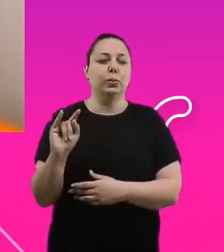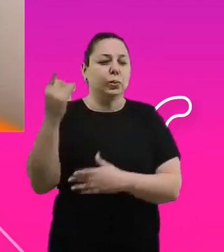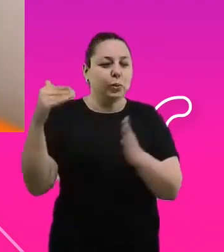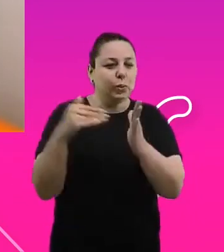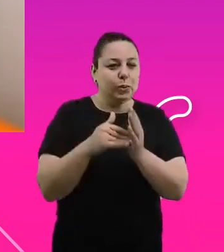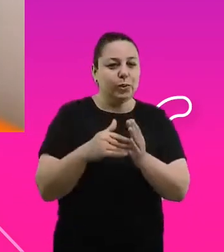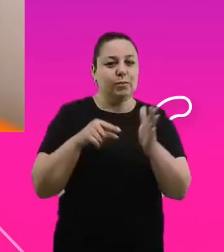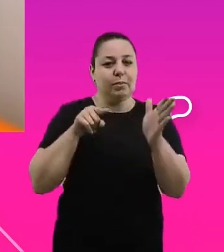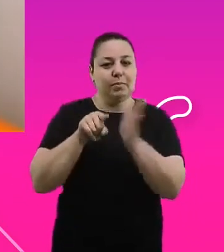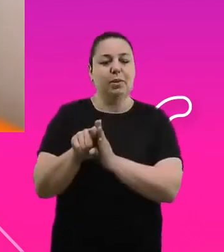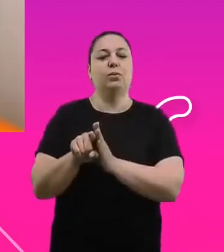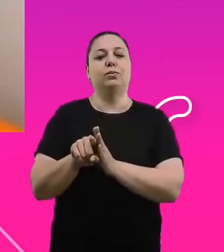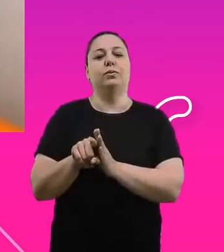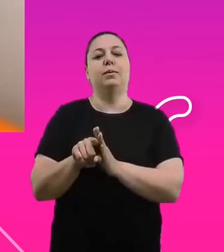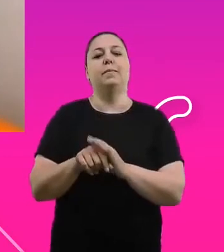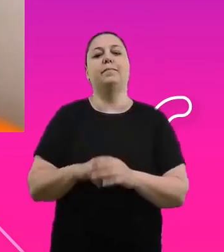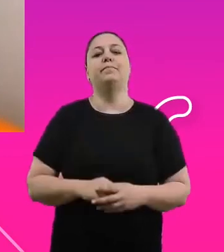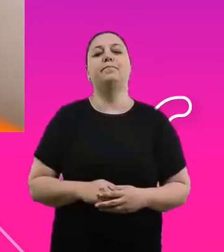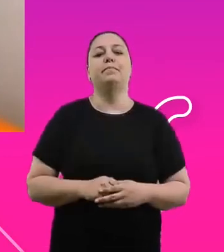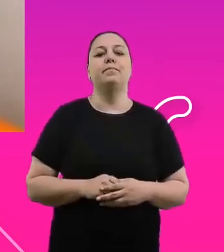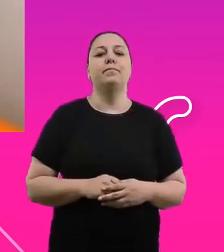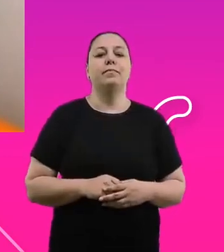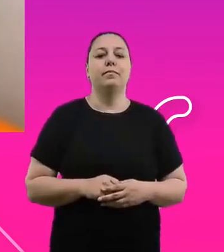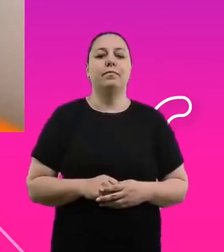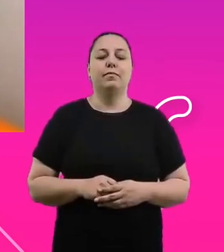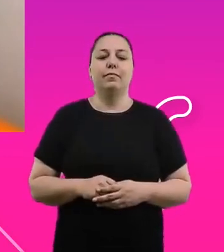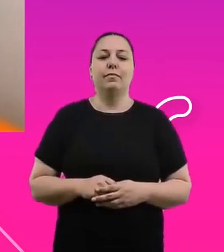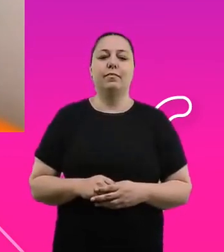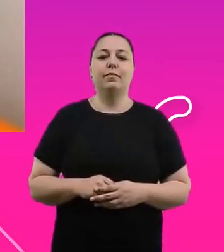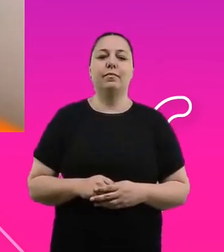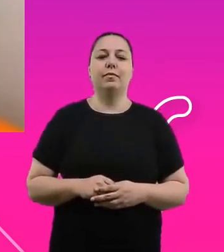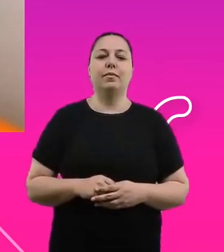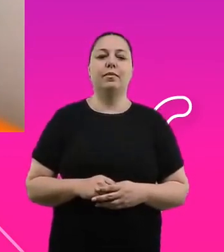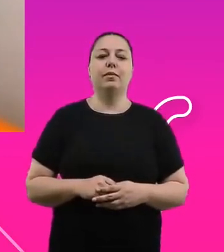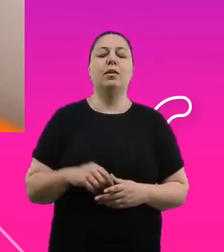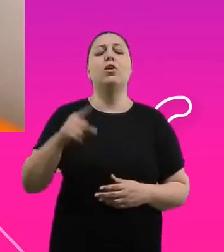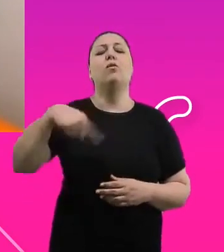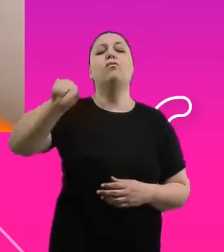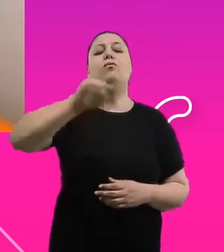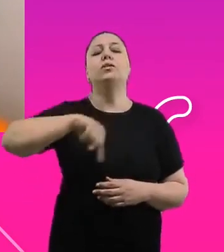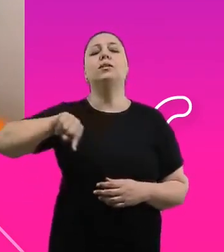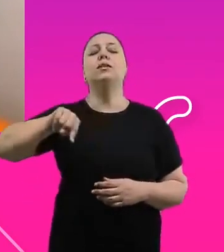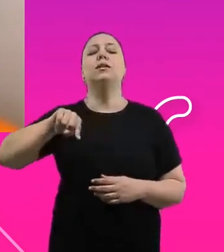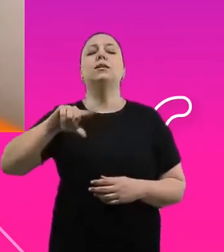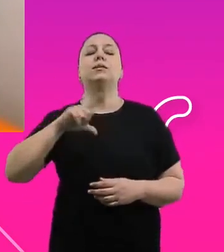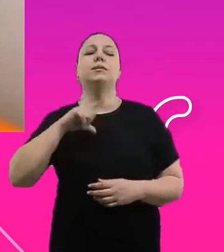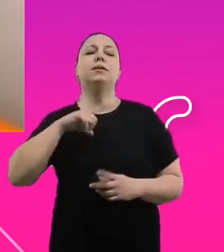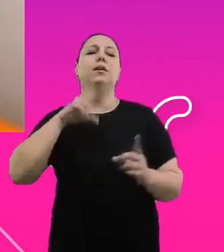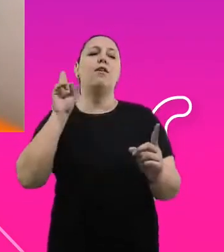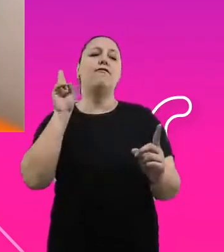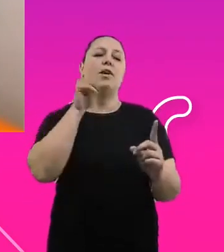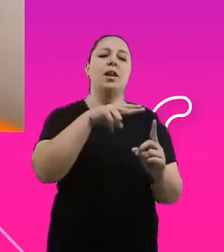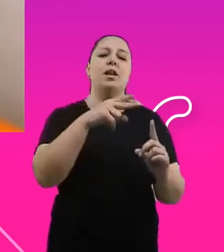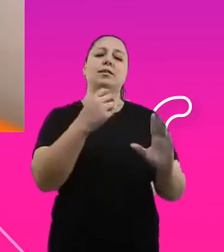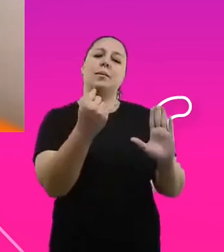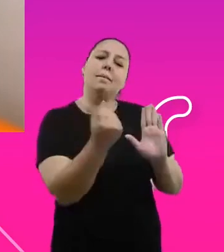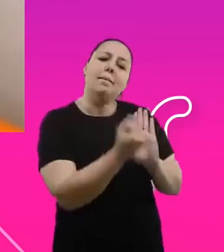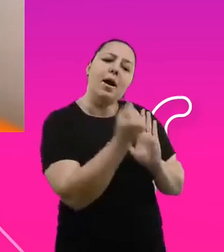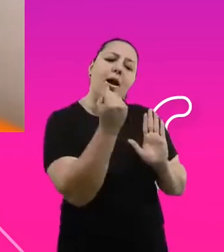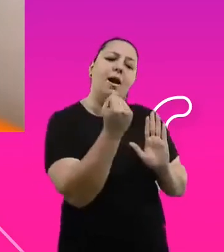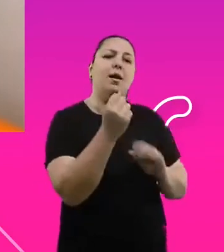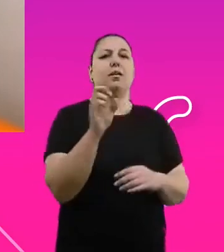é quais são referências de cada um de vocês? Referências de marca ou referências de